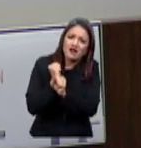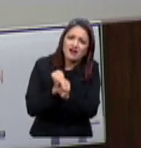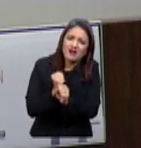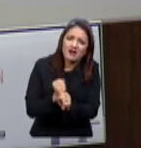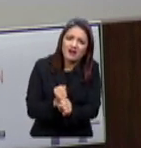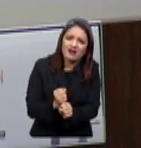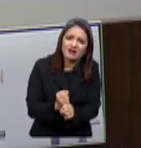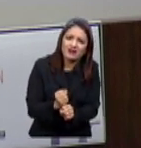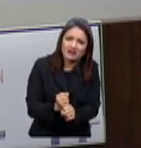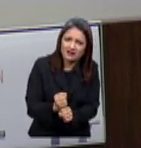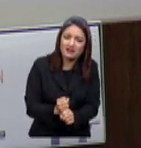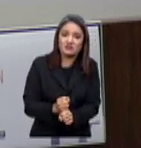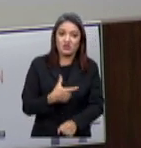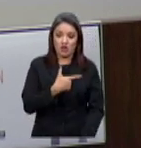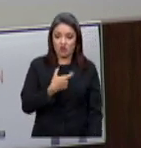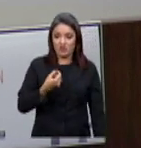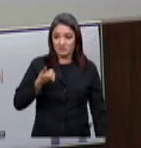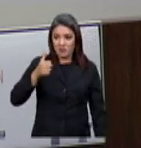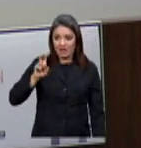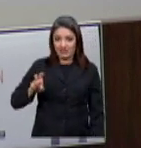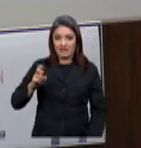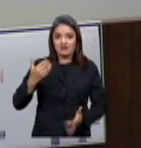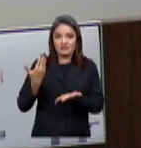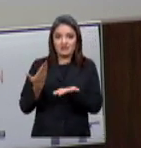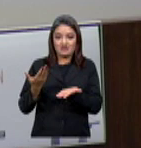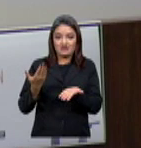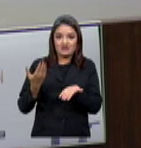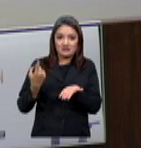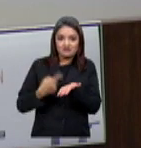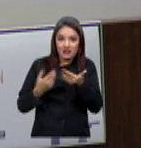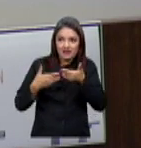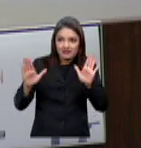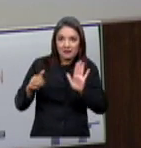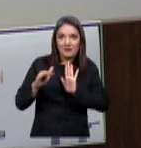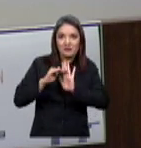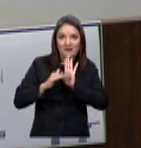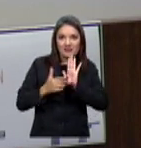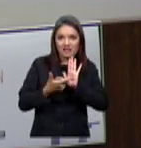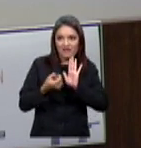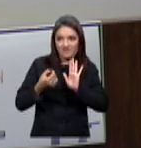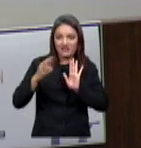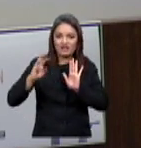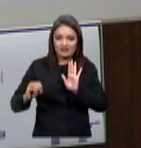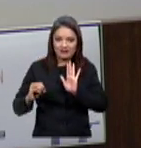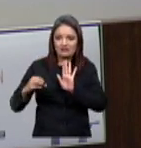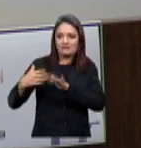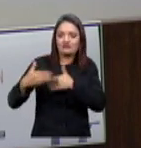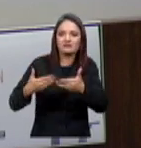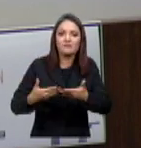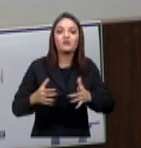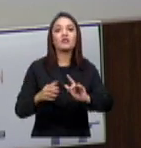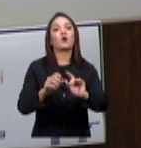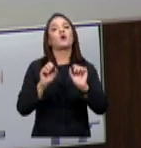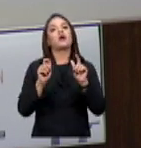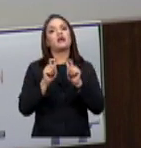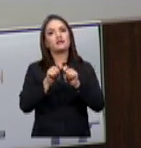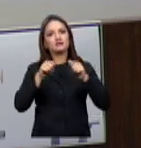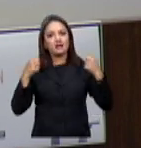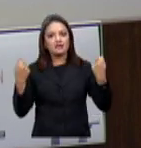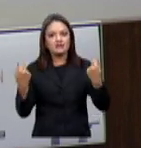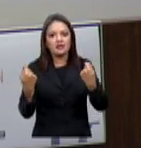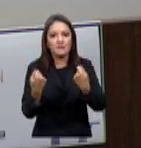2015 no lançamento da agenda 2030 a assembleia da mesma organização